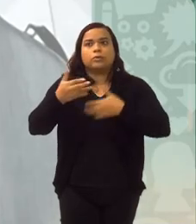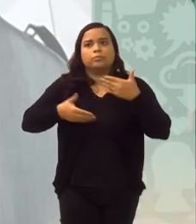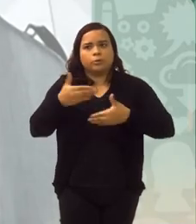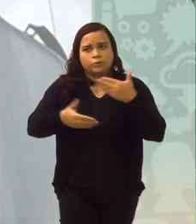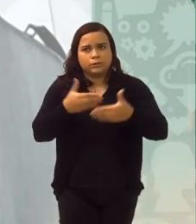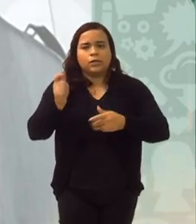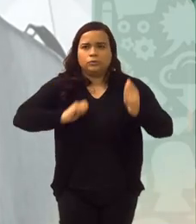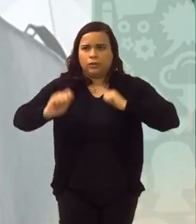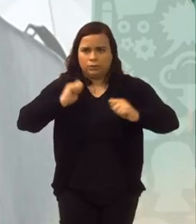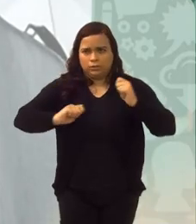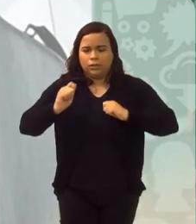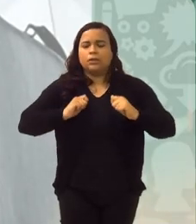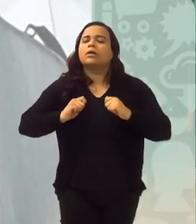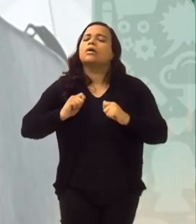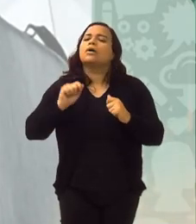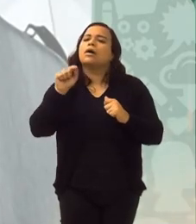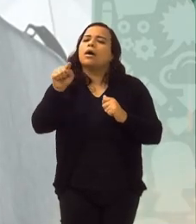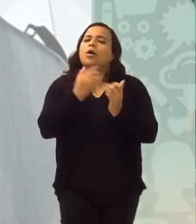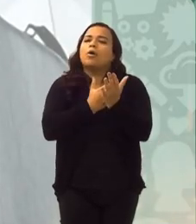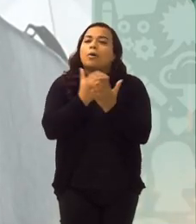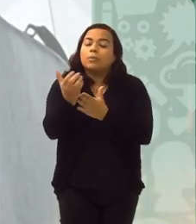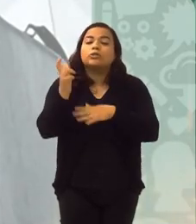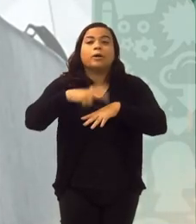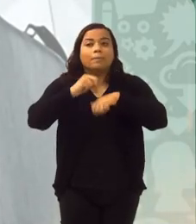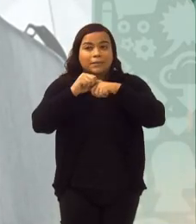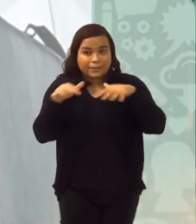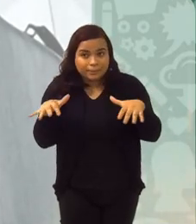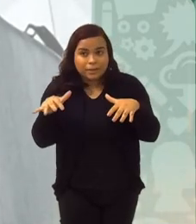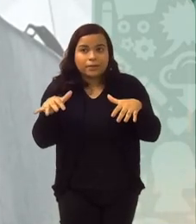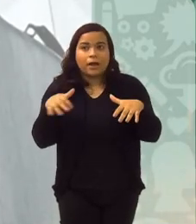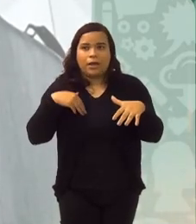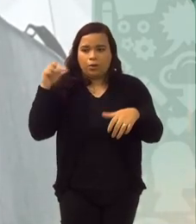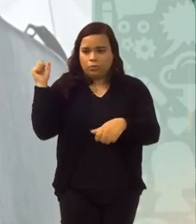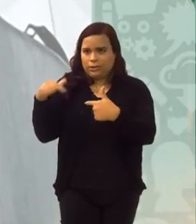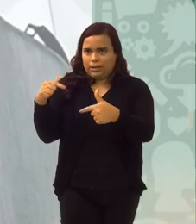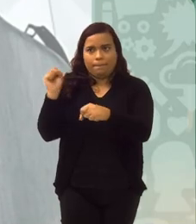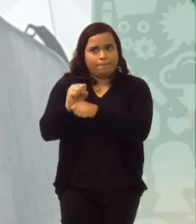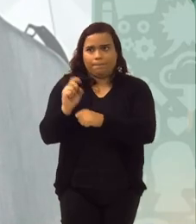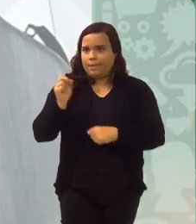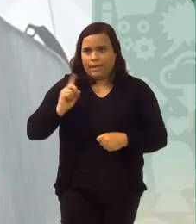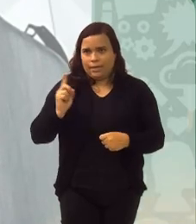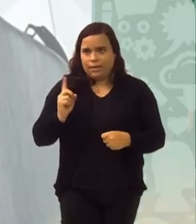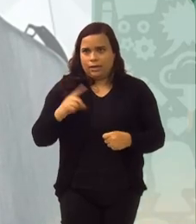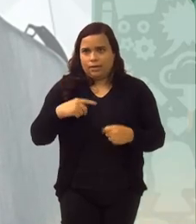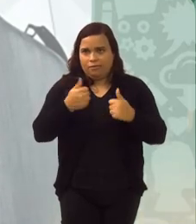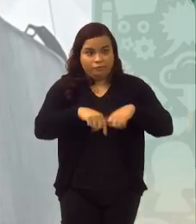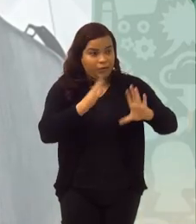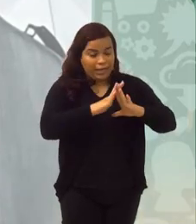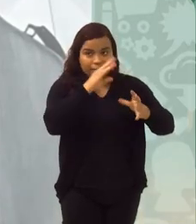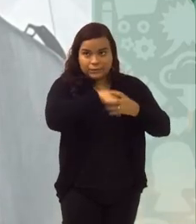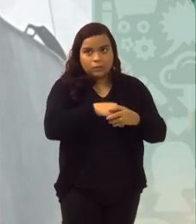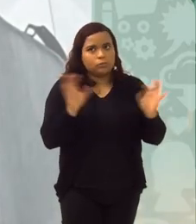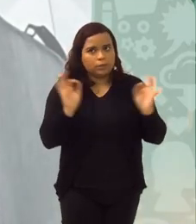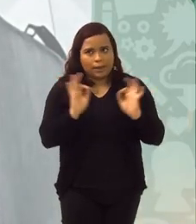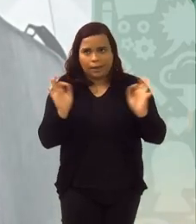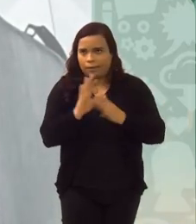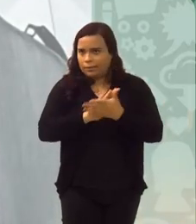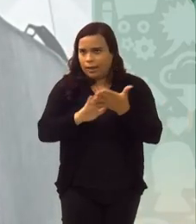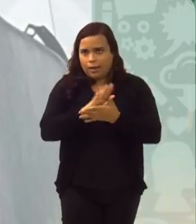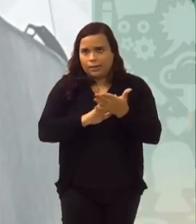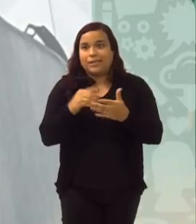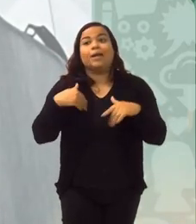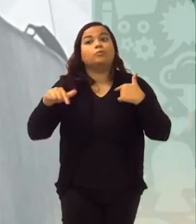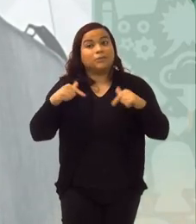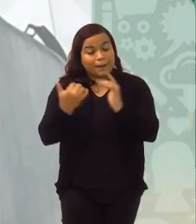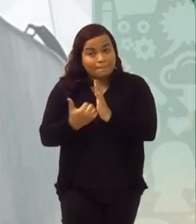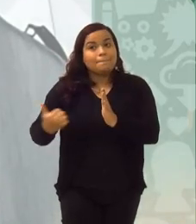nesse processo de diminuição da ansiedade, né? Quando iniciou a pandemia, eu não parei de trabalhar, né? Eu não